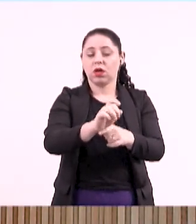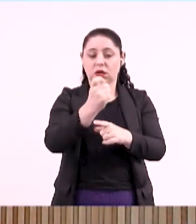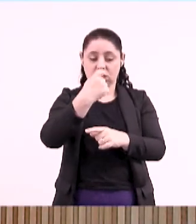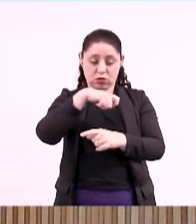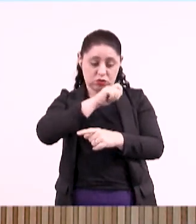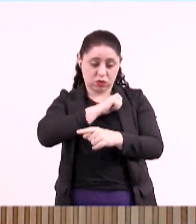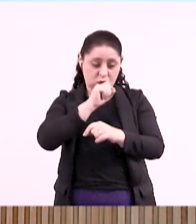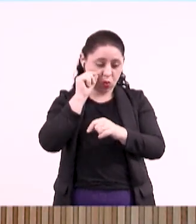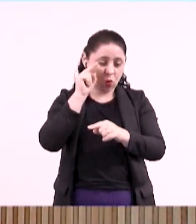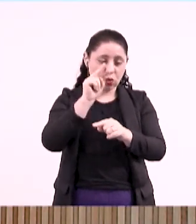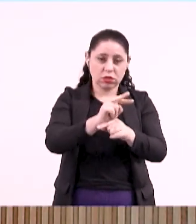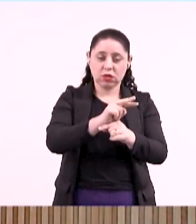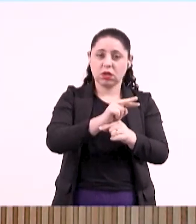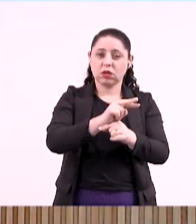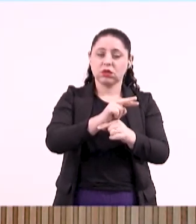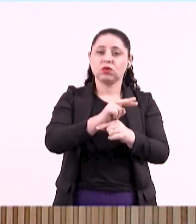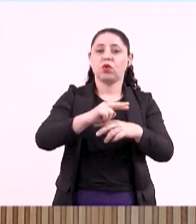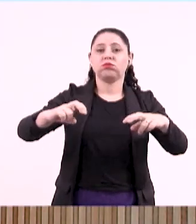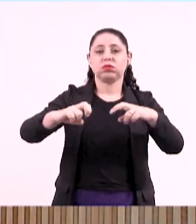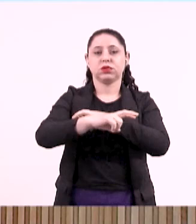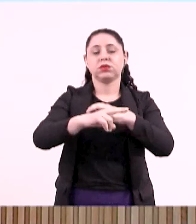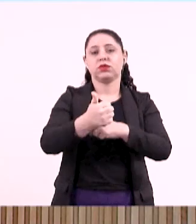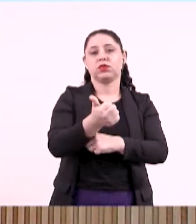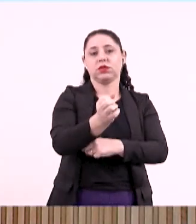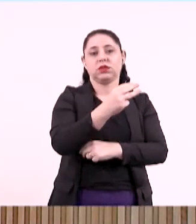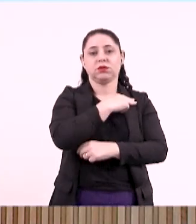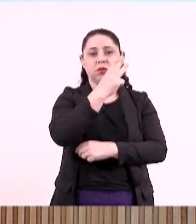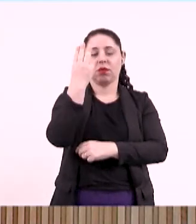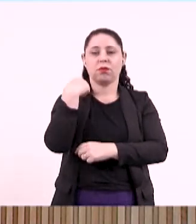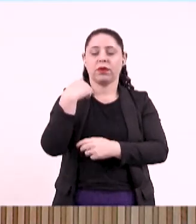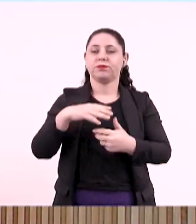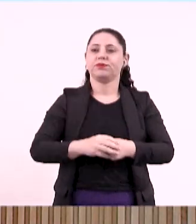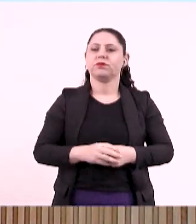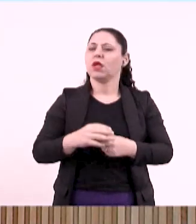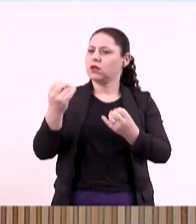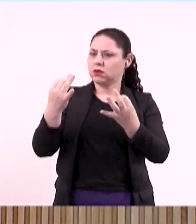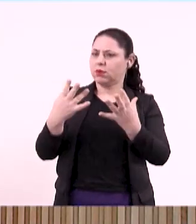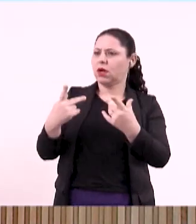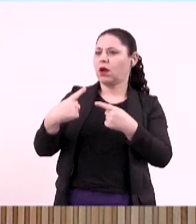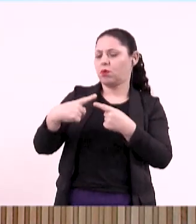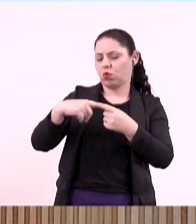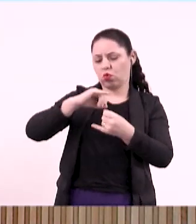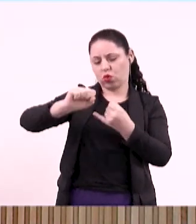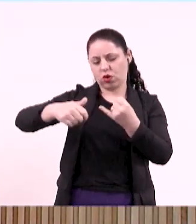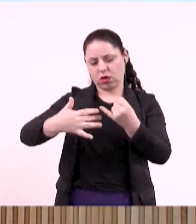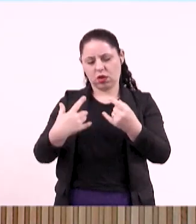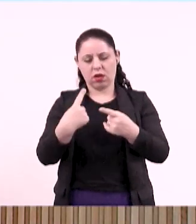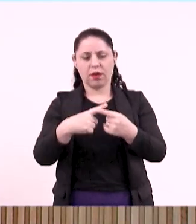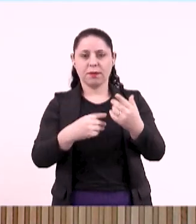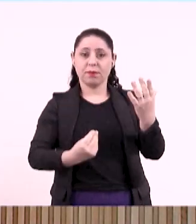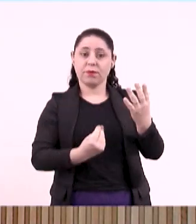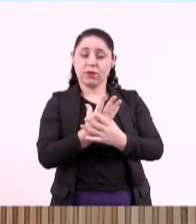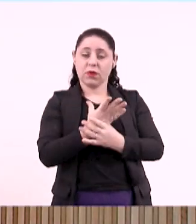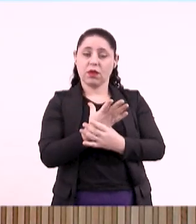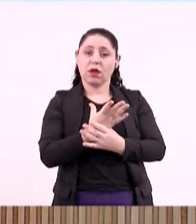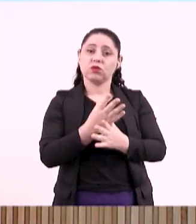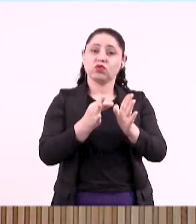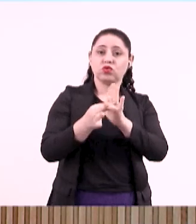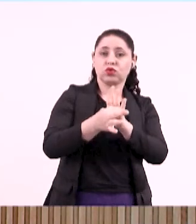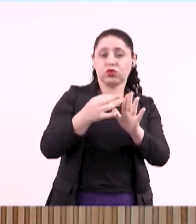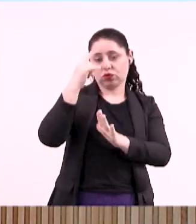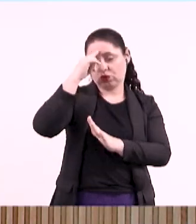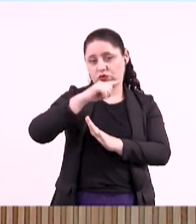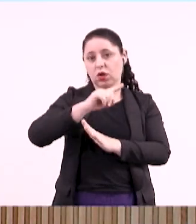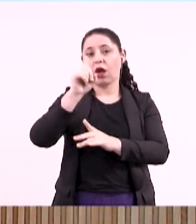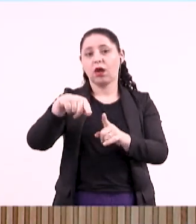Segurança Viária, no dia 16 de maio. Segundo o deputado Júnior Mock, inclusive na justificativa do projeto, a sugestão da